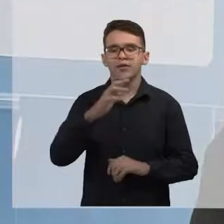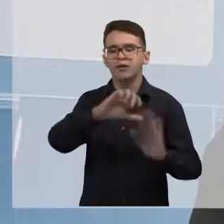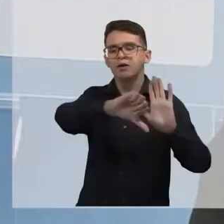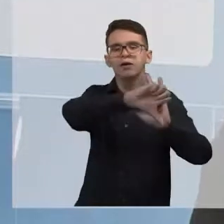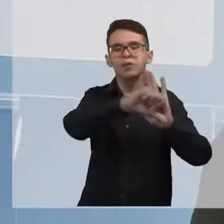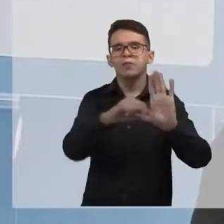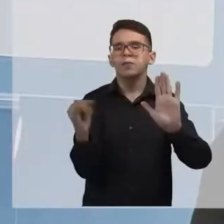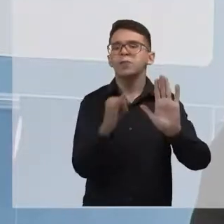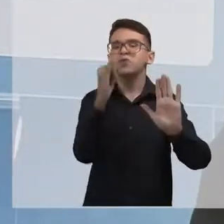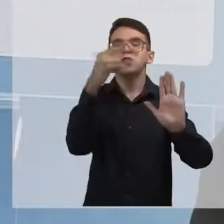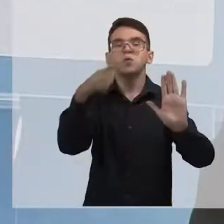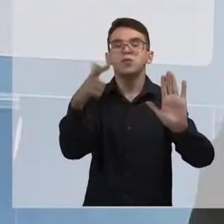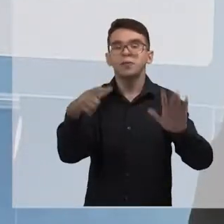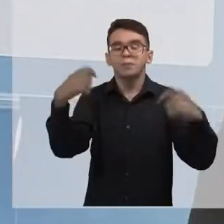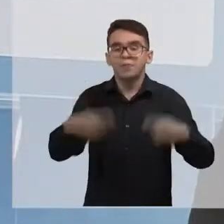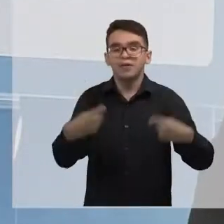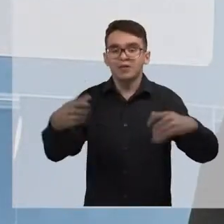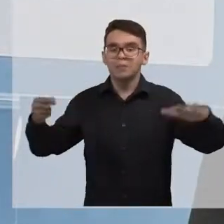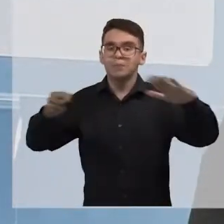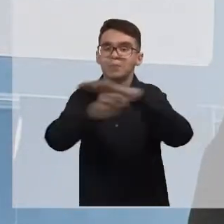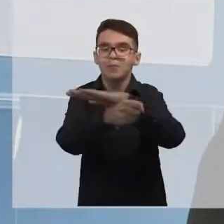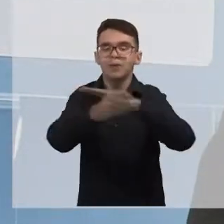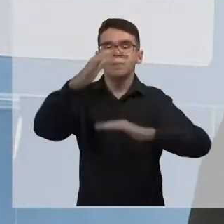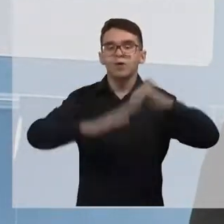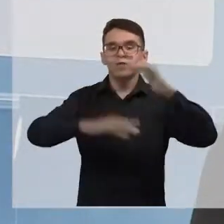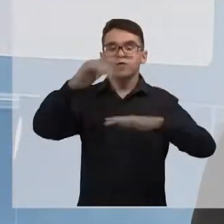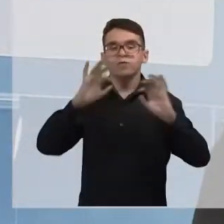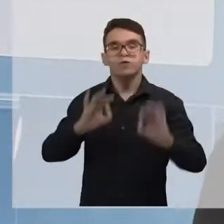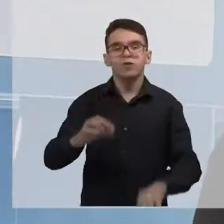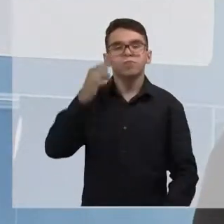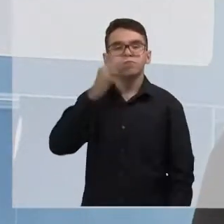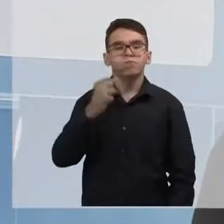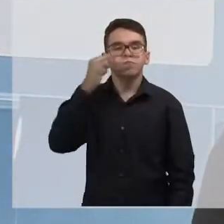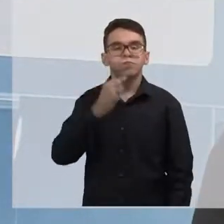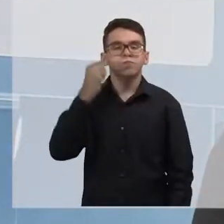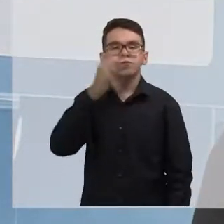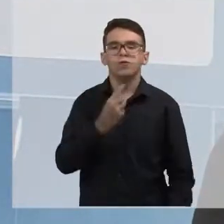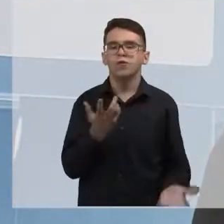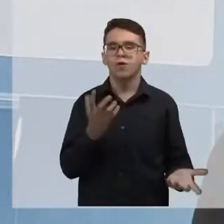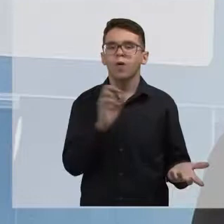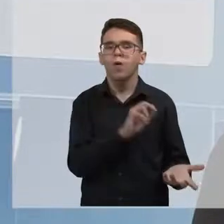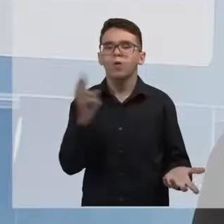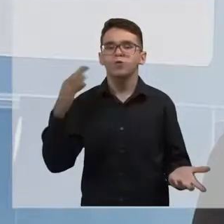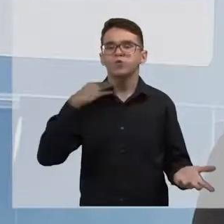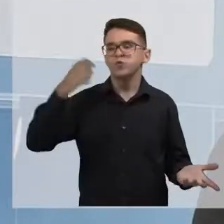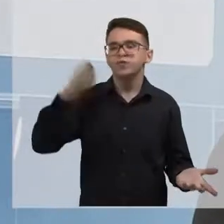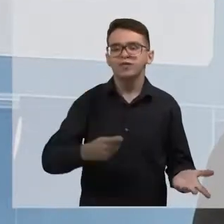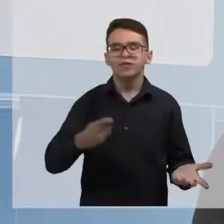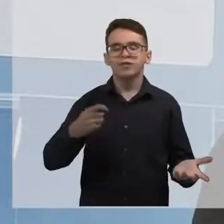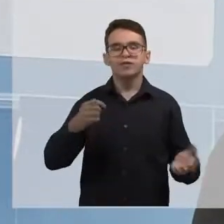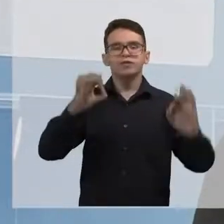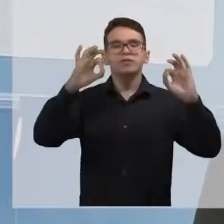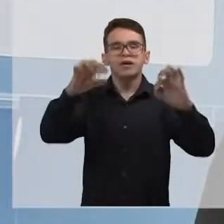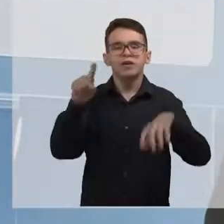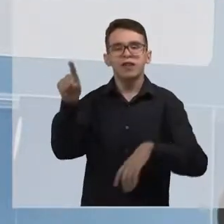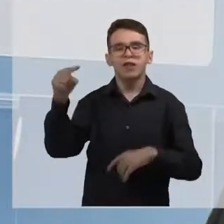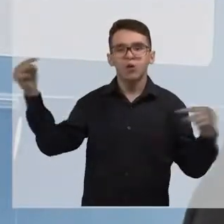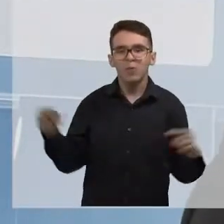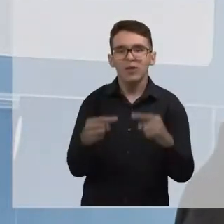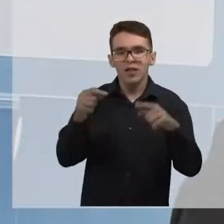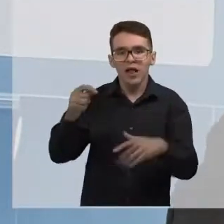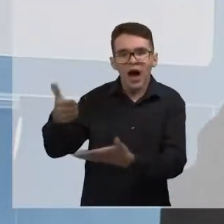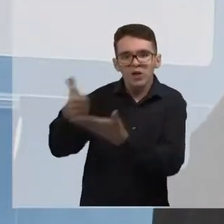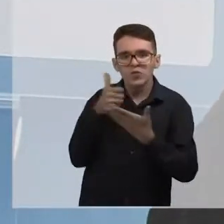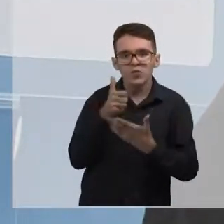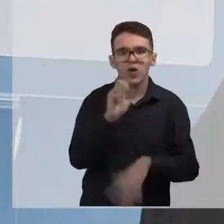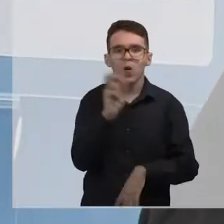pegar o processo, cair na câmara certa, na pessoa certa, né? É assim que é para ser? É assim